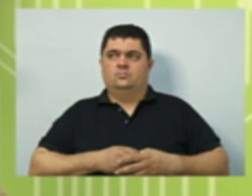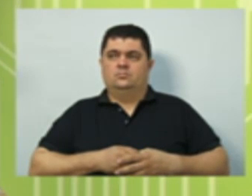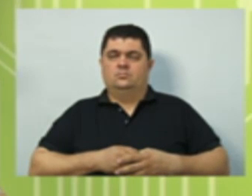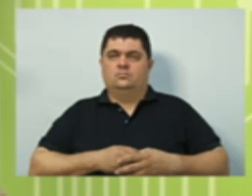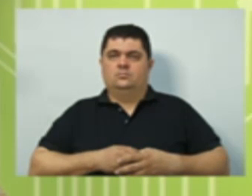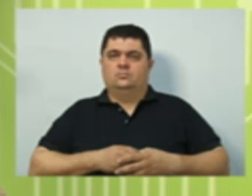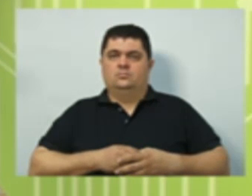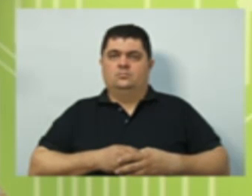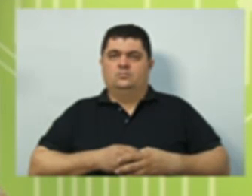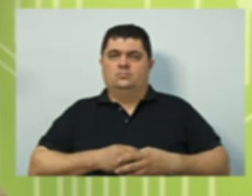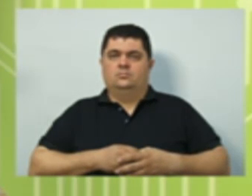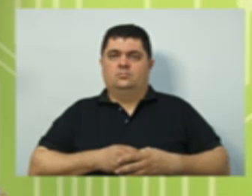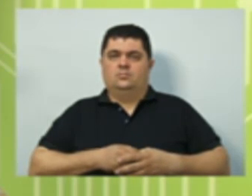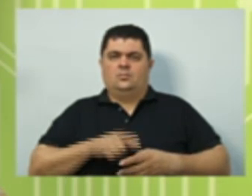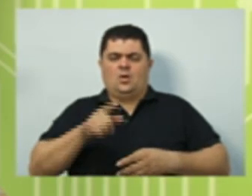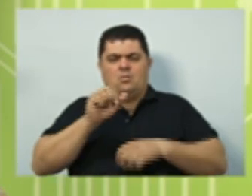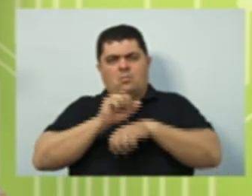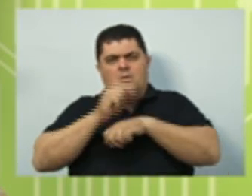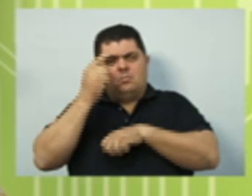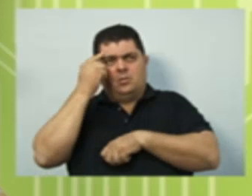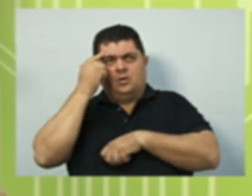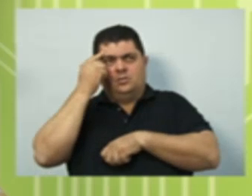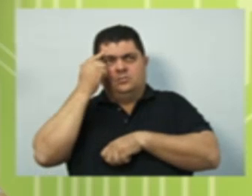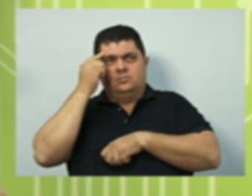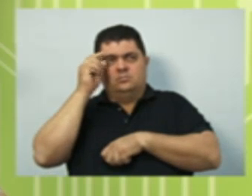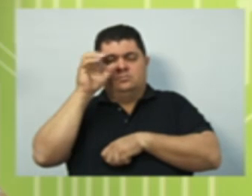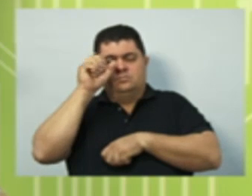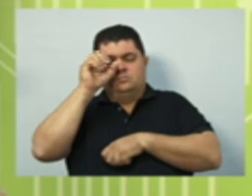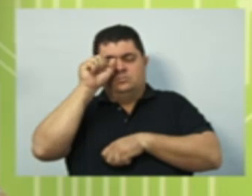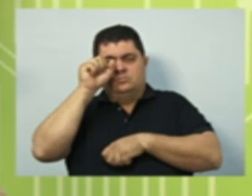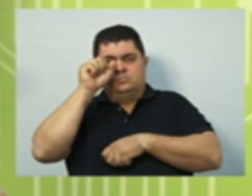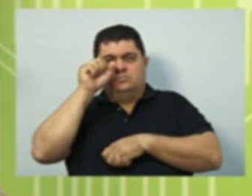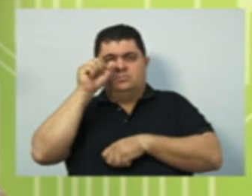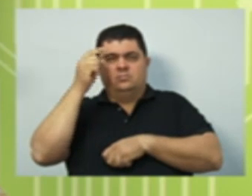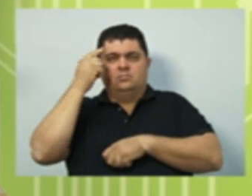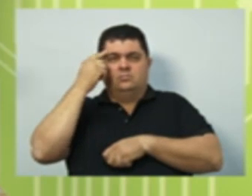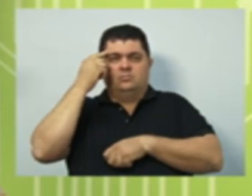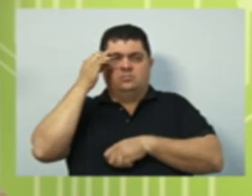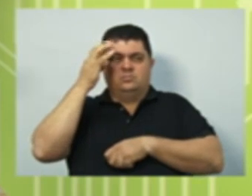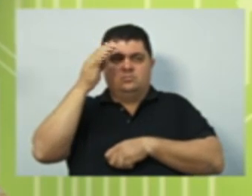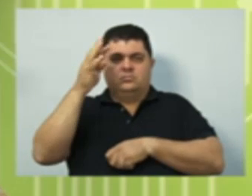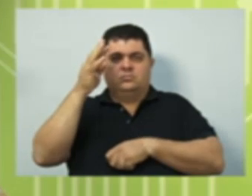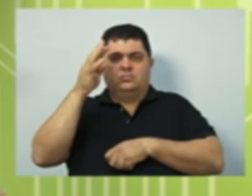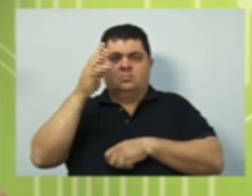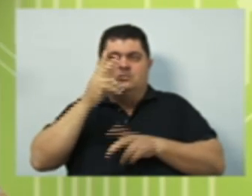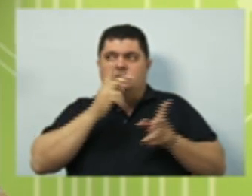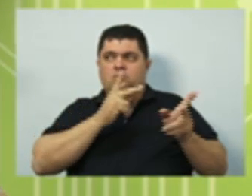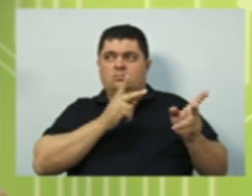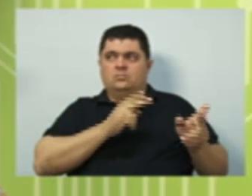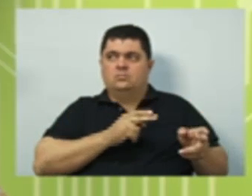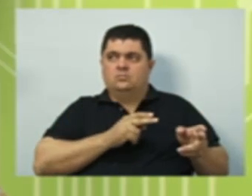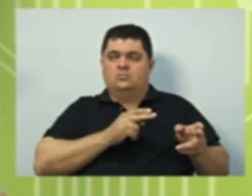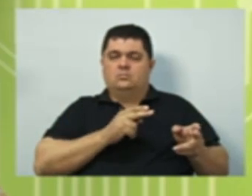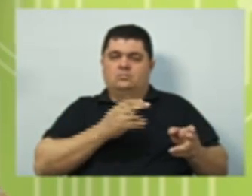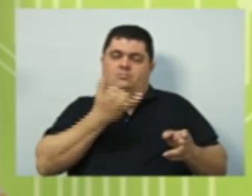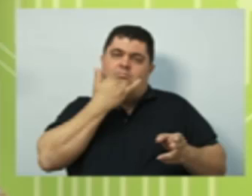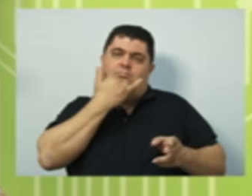Você para e pensa, você está dormindo, imagina, você deitado. Opa,